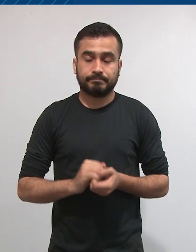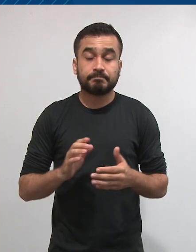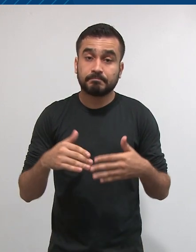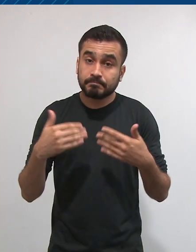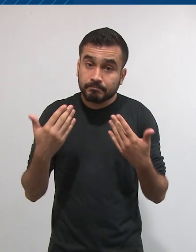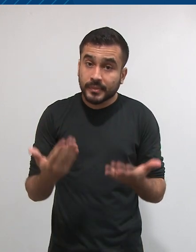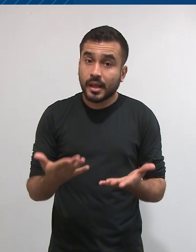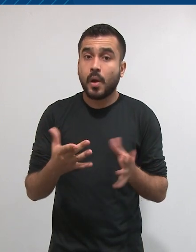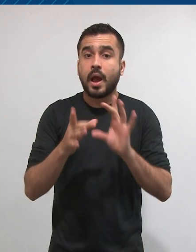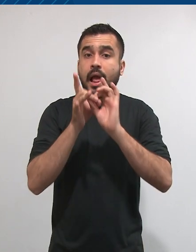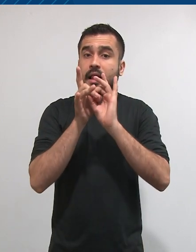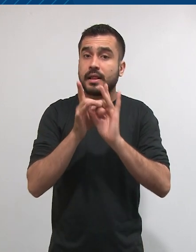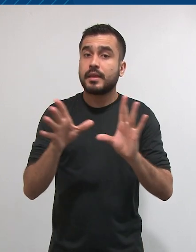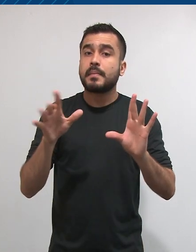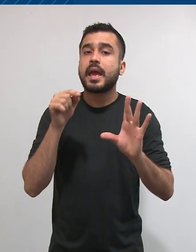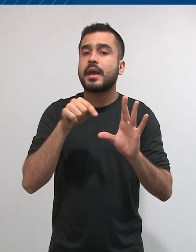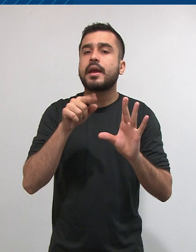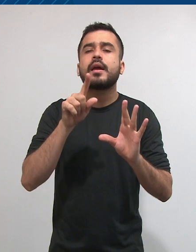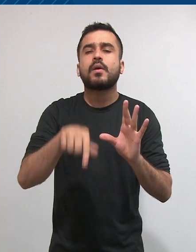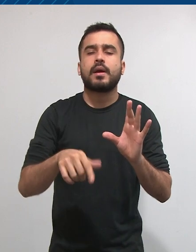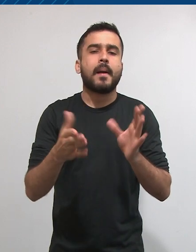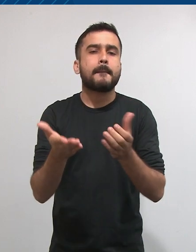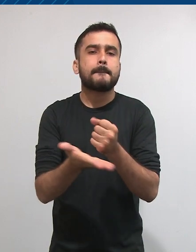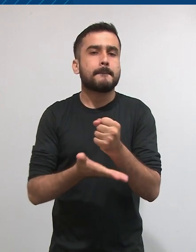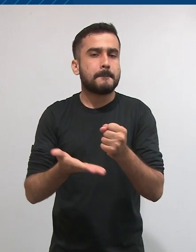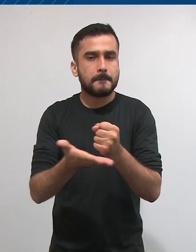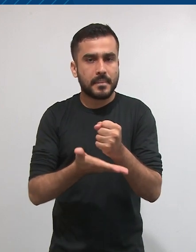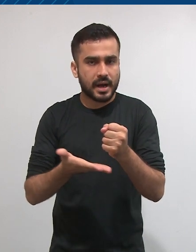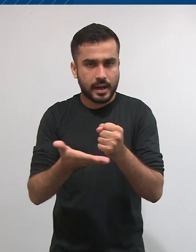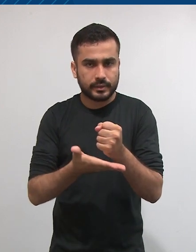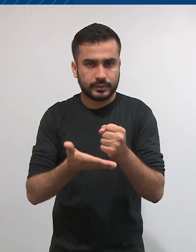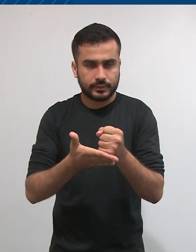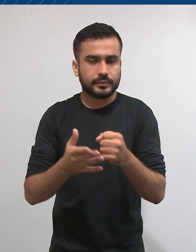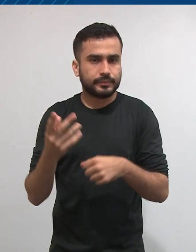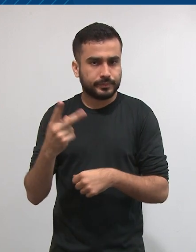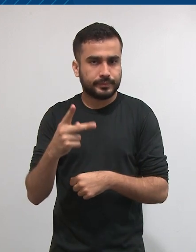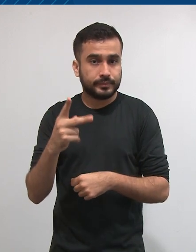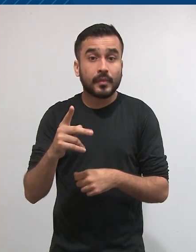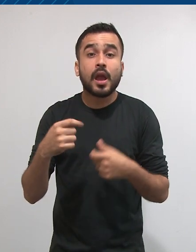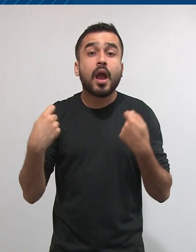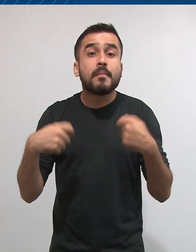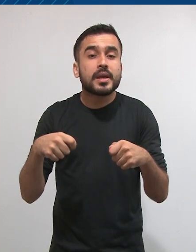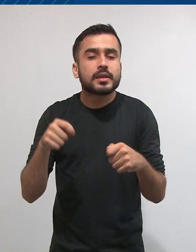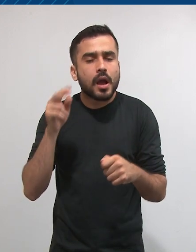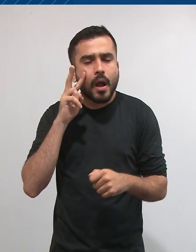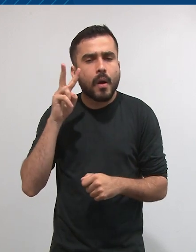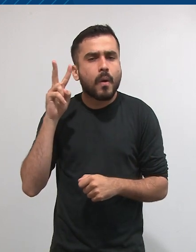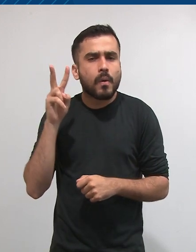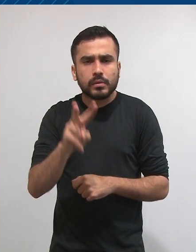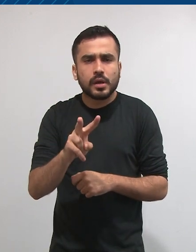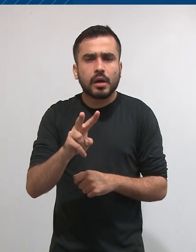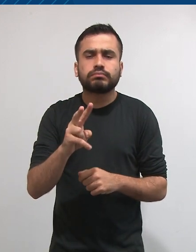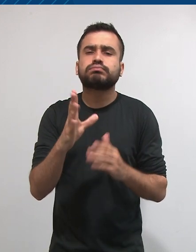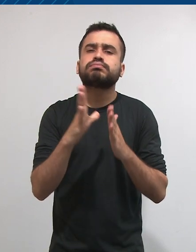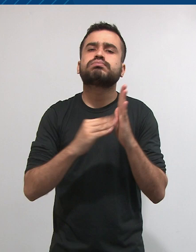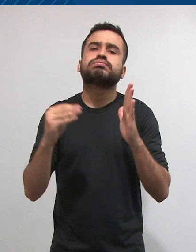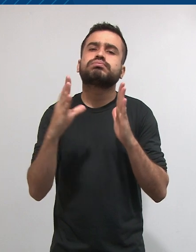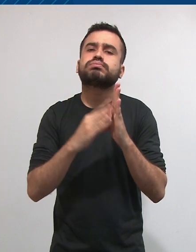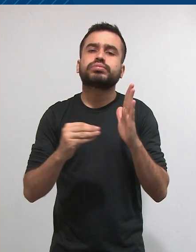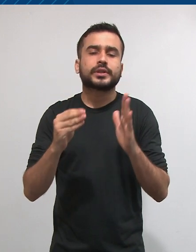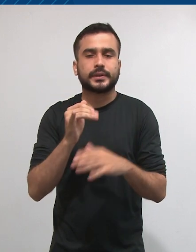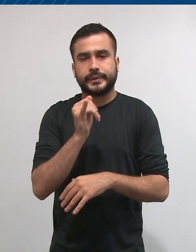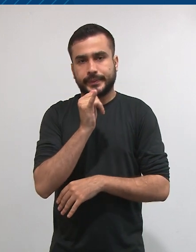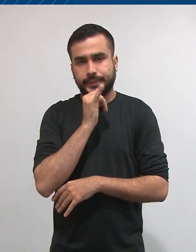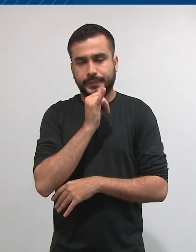Então, a liberdade é base para isso. Aí é preciso olhar para alguns modelos.